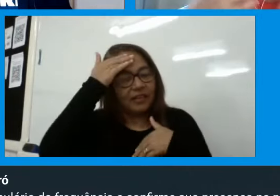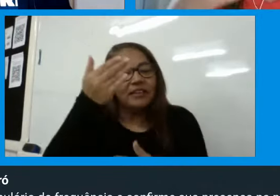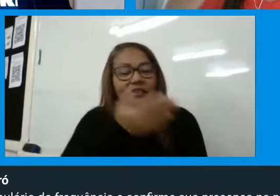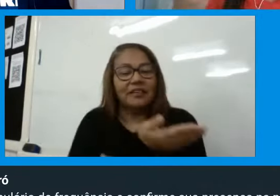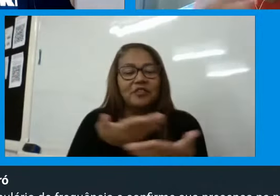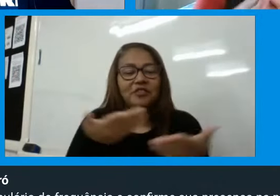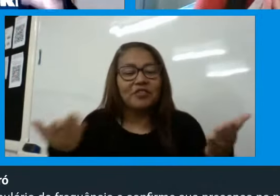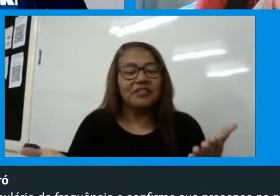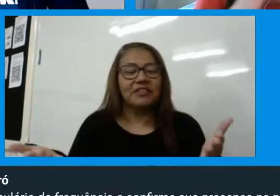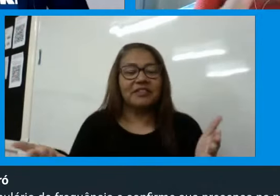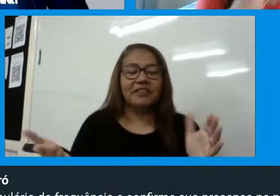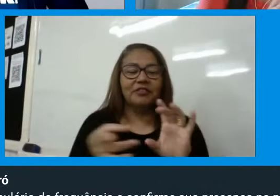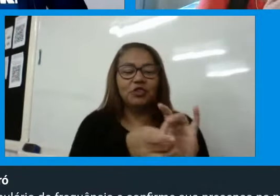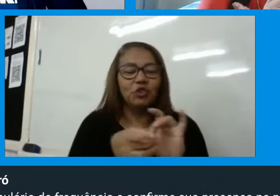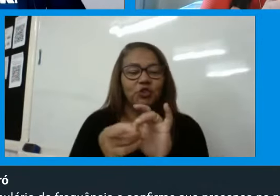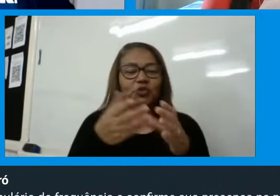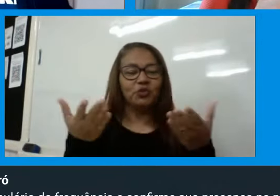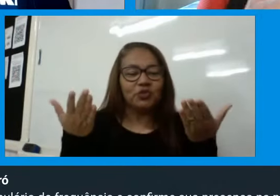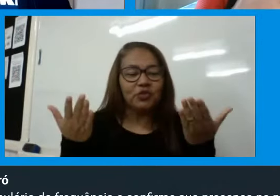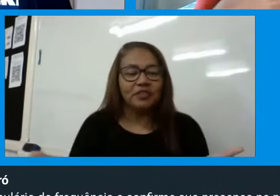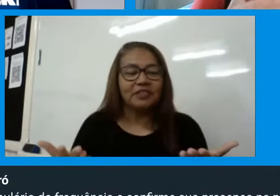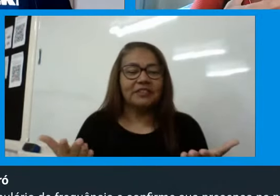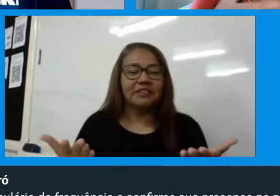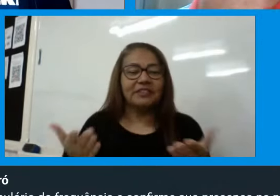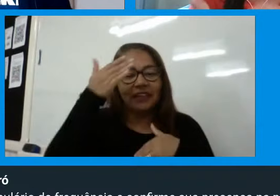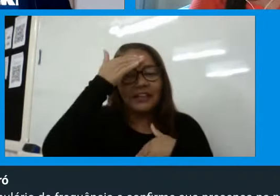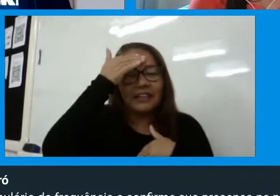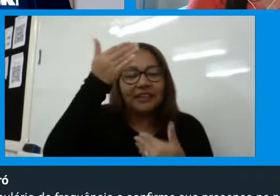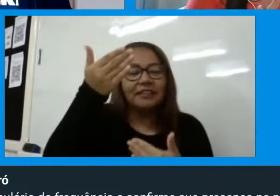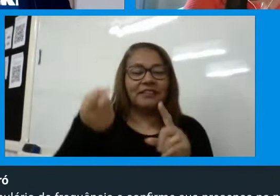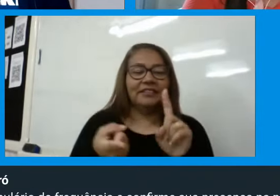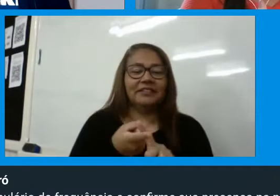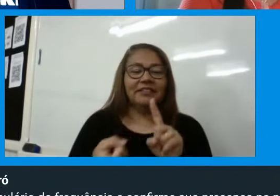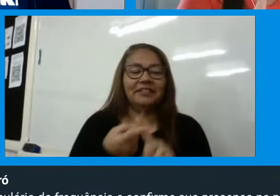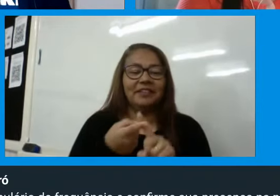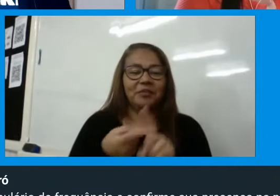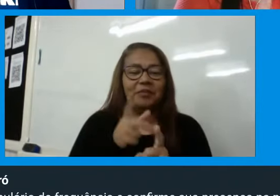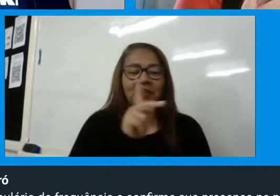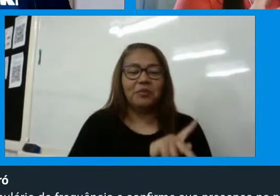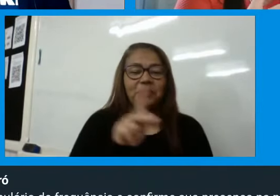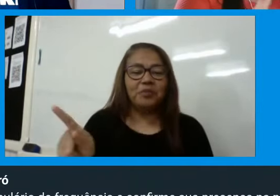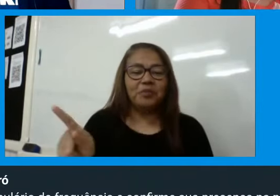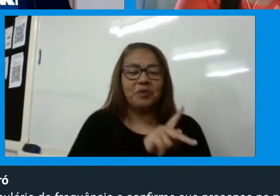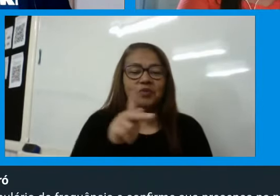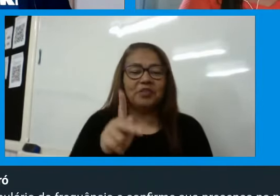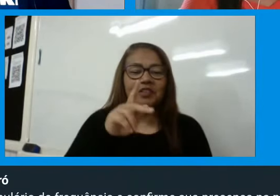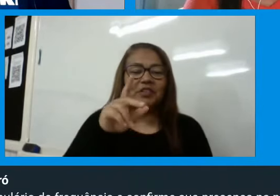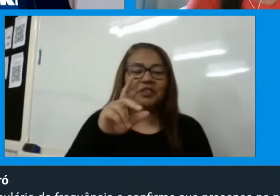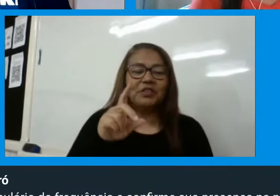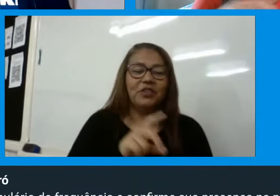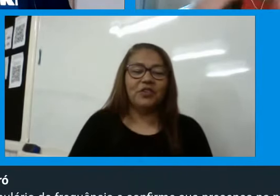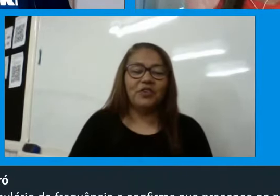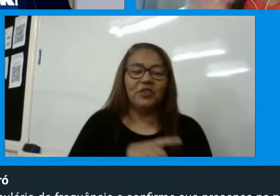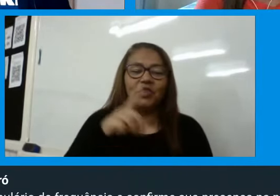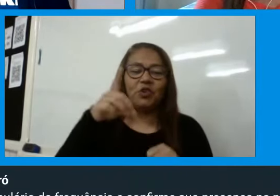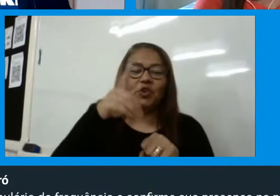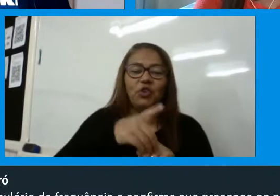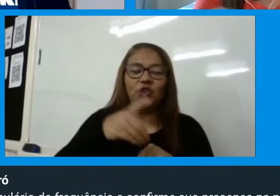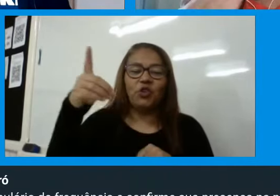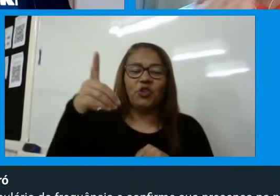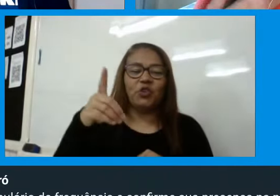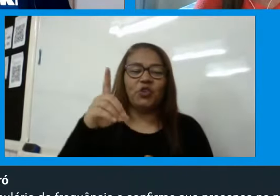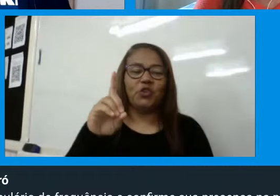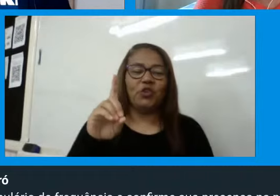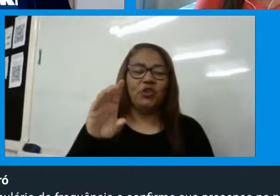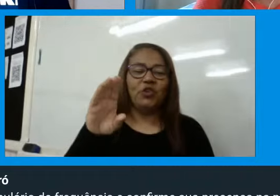né? Gostaria de agradecer também ao professor Dr. Chico Dantas. Não